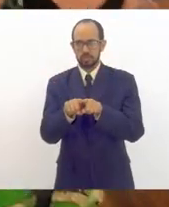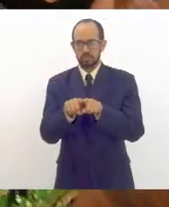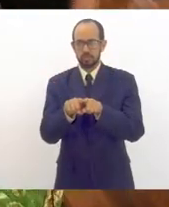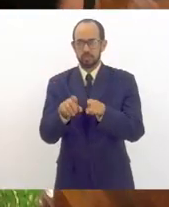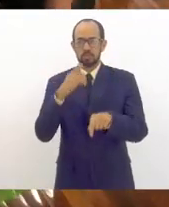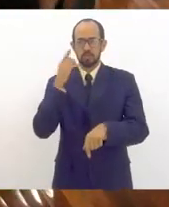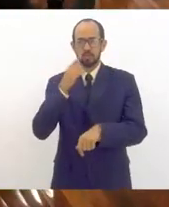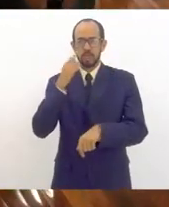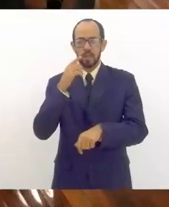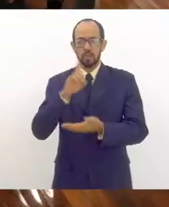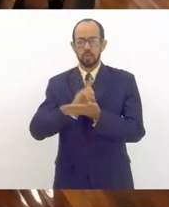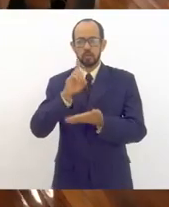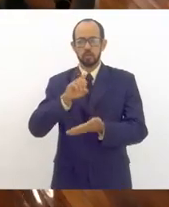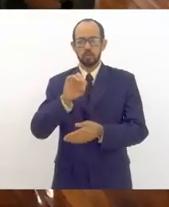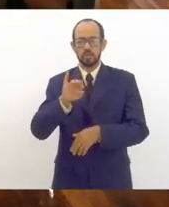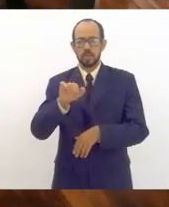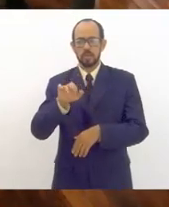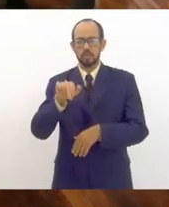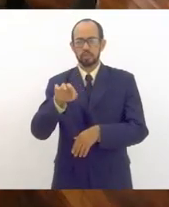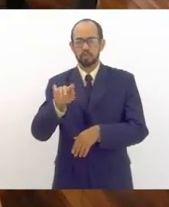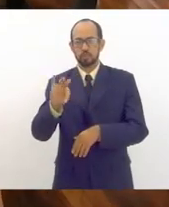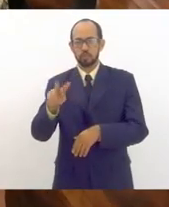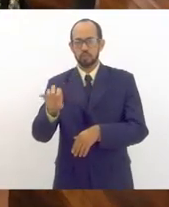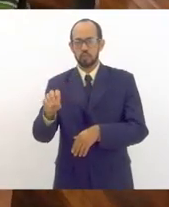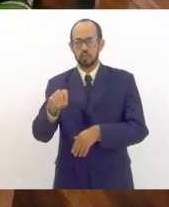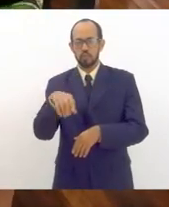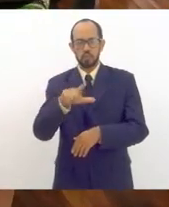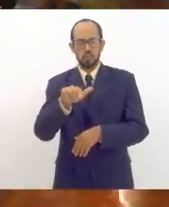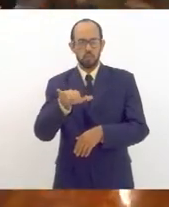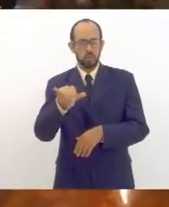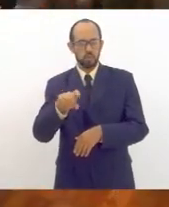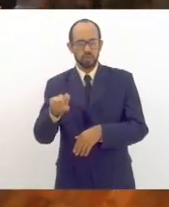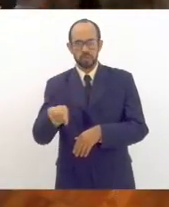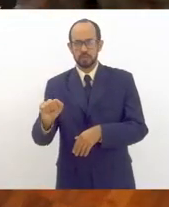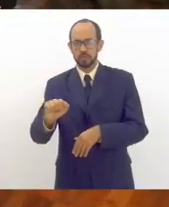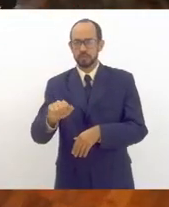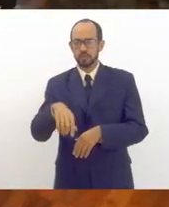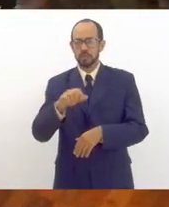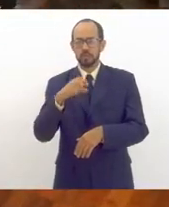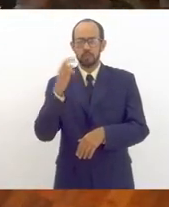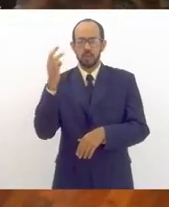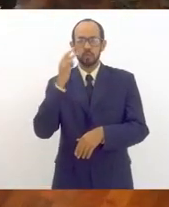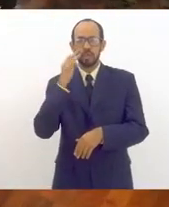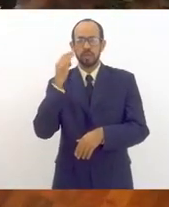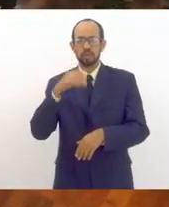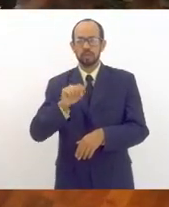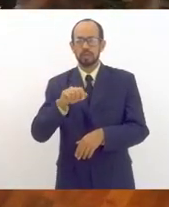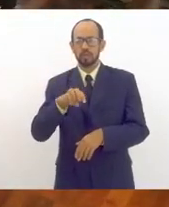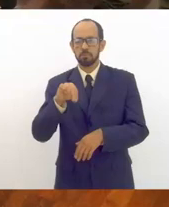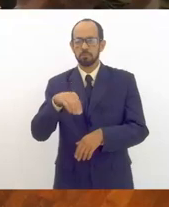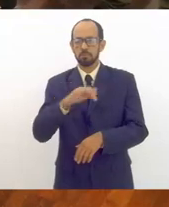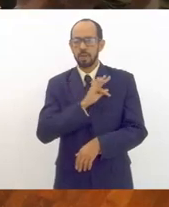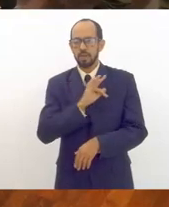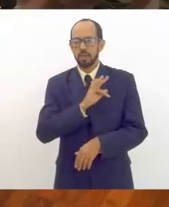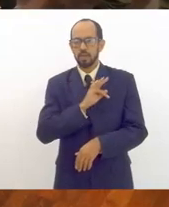doutor Serginho, deputada Célia, deputado Luiz, deputado Valdec, deputada Marta